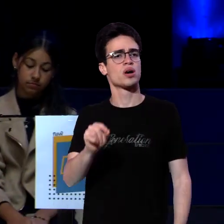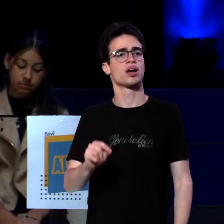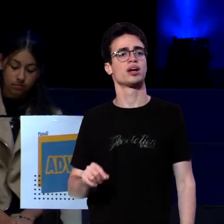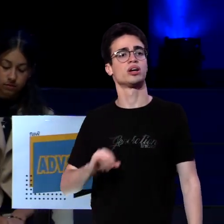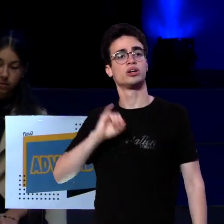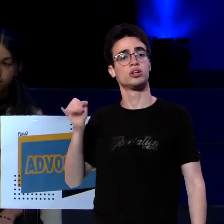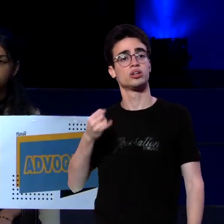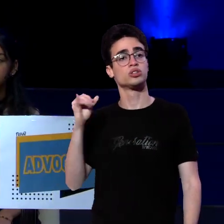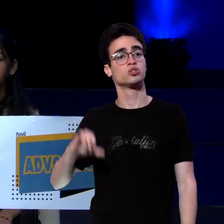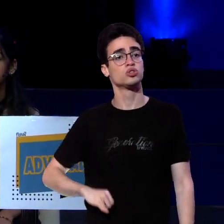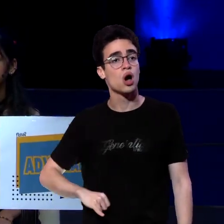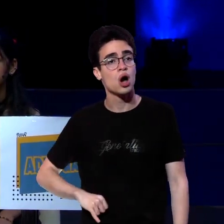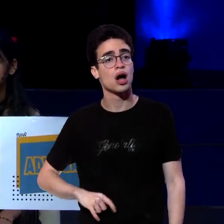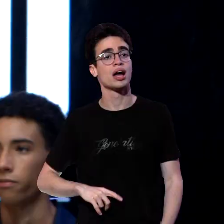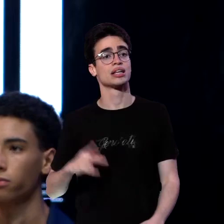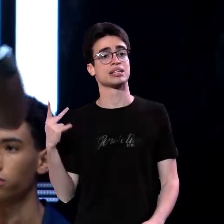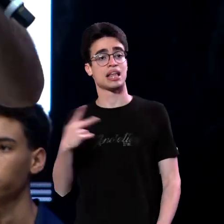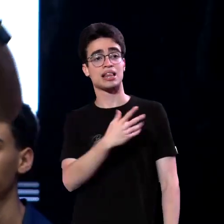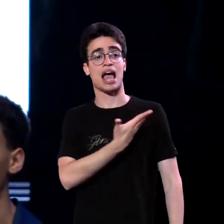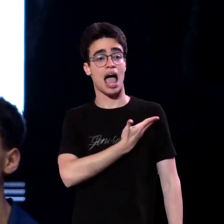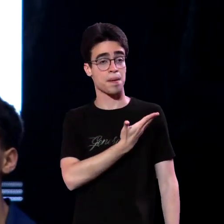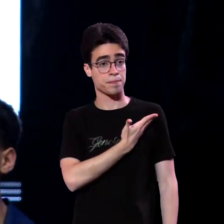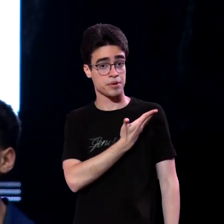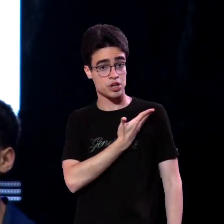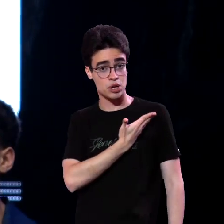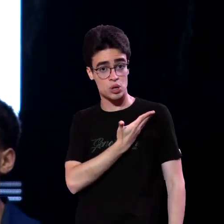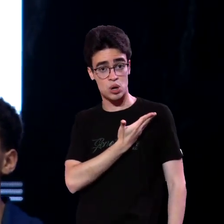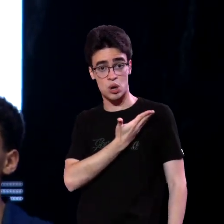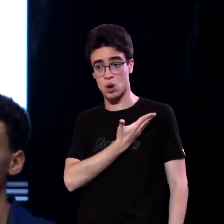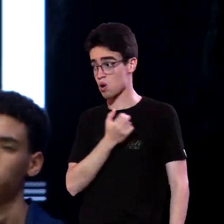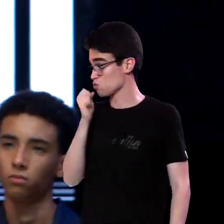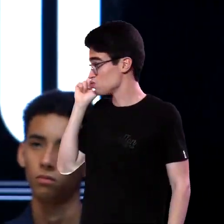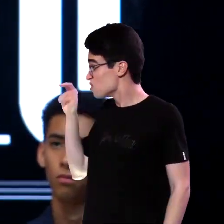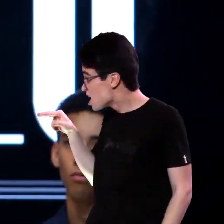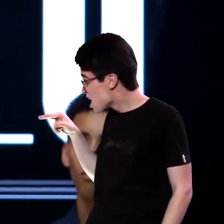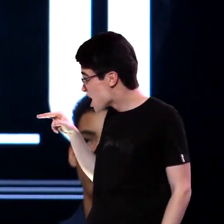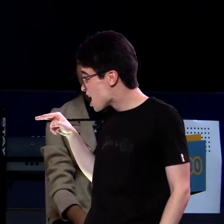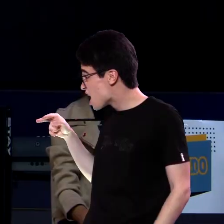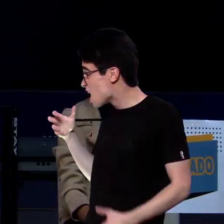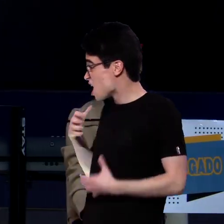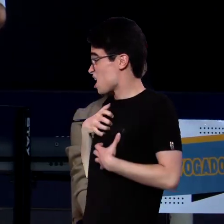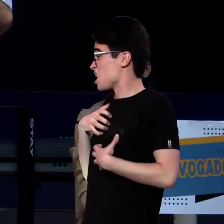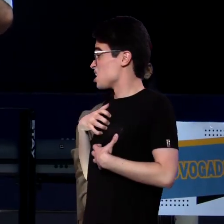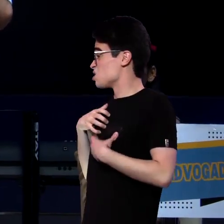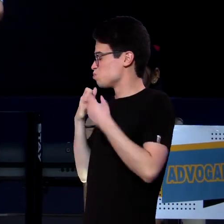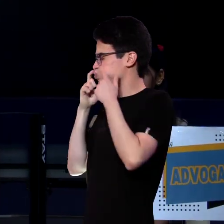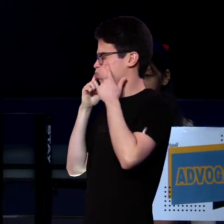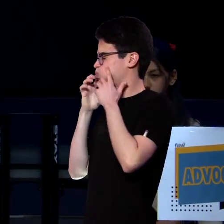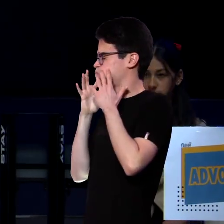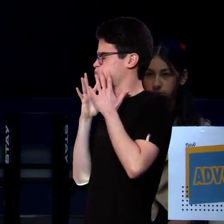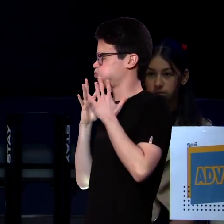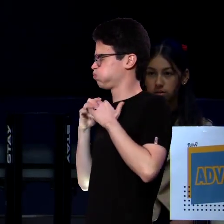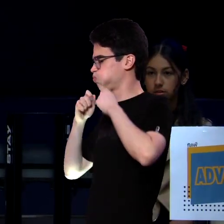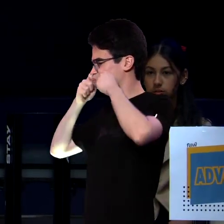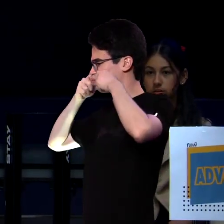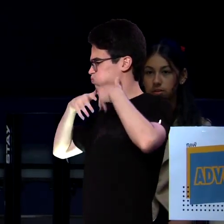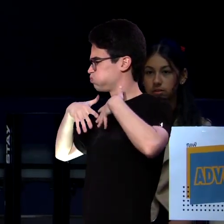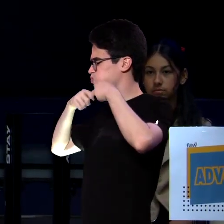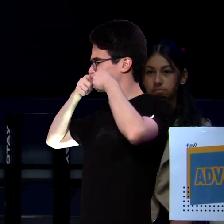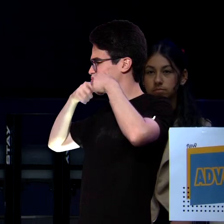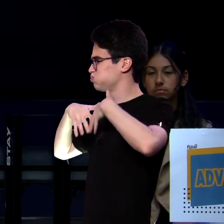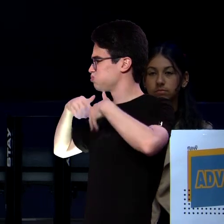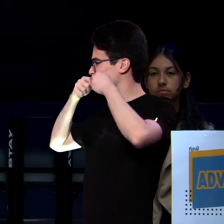de Jó viram ele, eles começaram a chorar. Jó estava